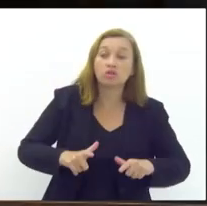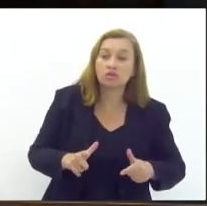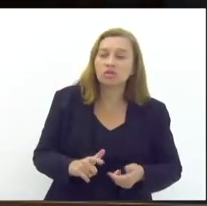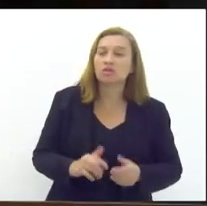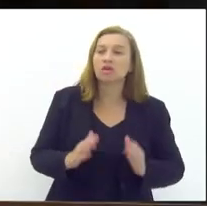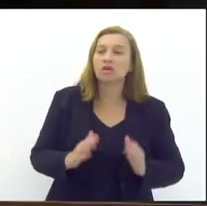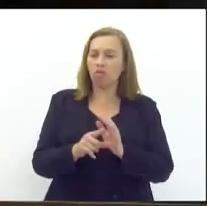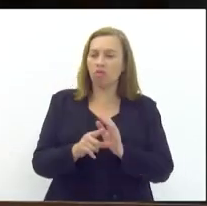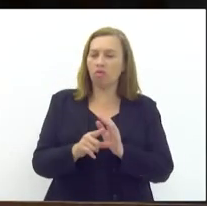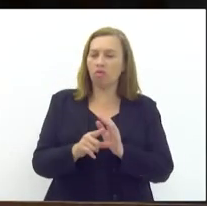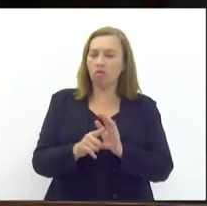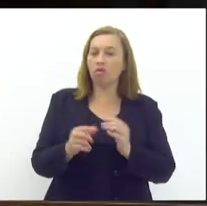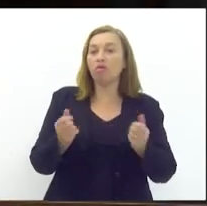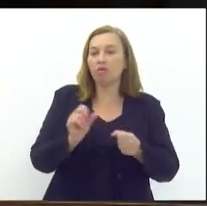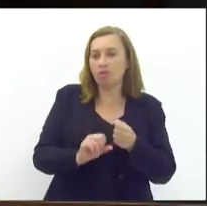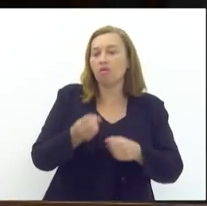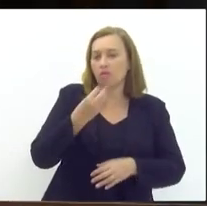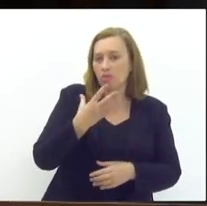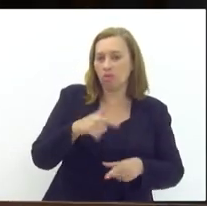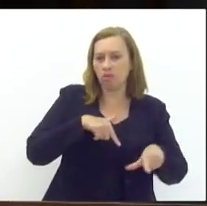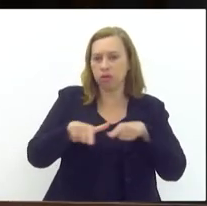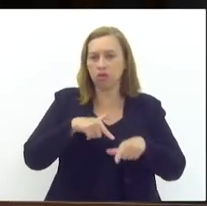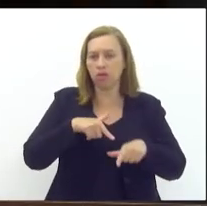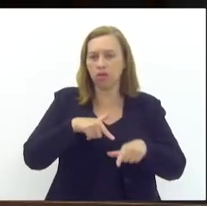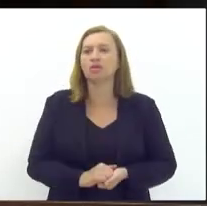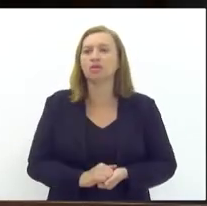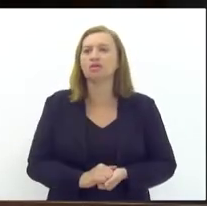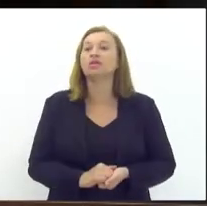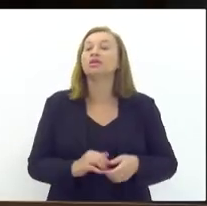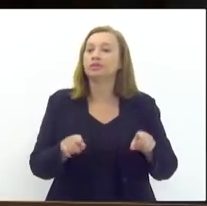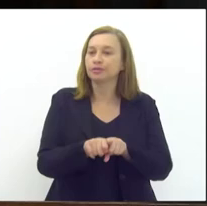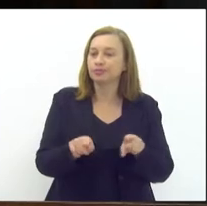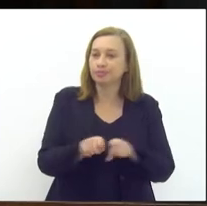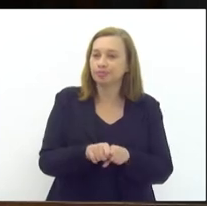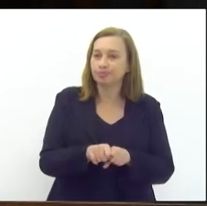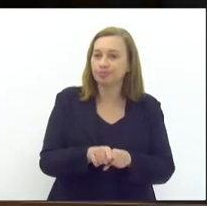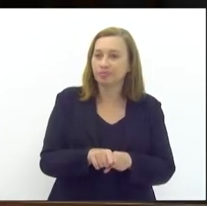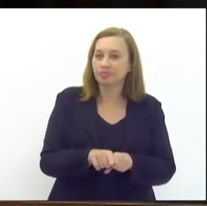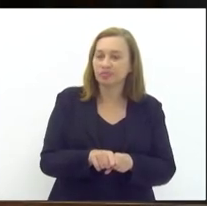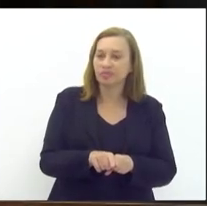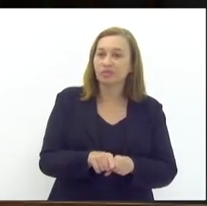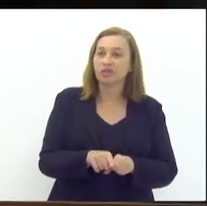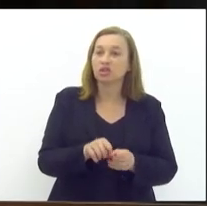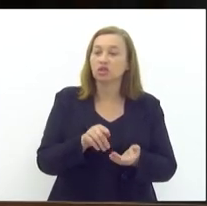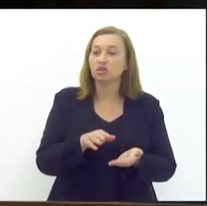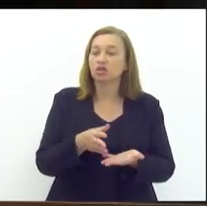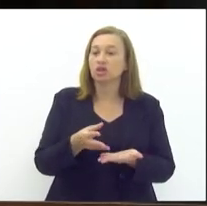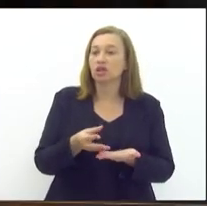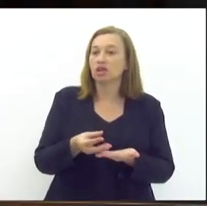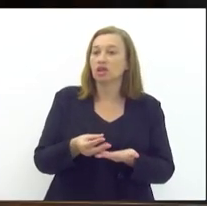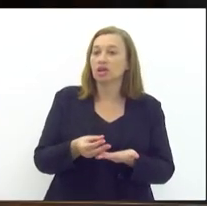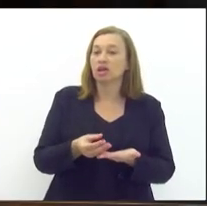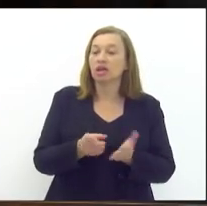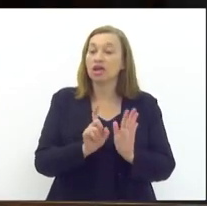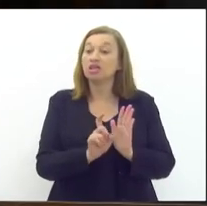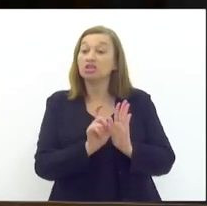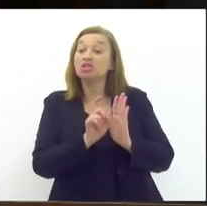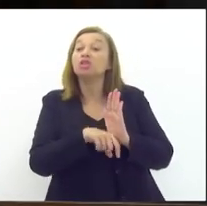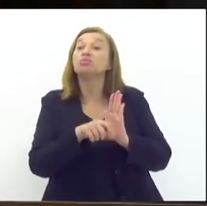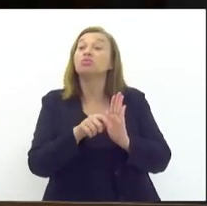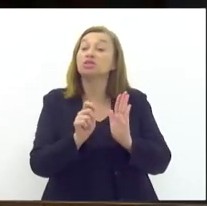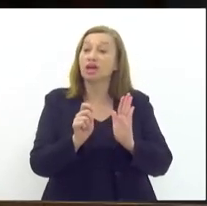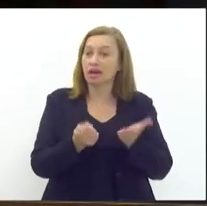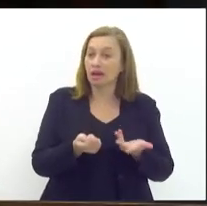nossa casa de leis que deve fazer isso muito bem feito e distributivo que é o que nós fazemos no nosso dia a dia é tributar quem precisa